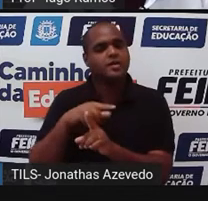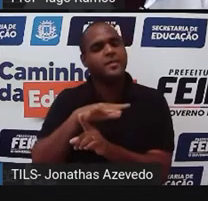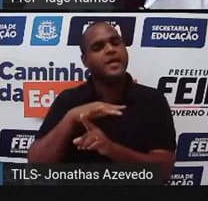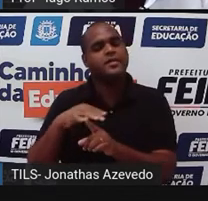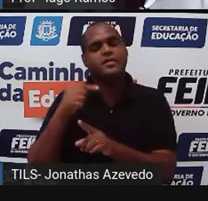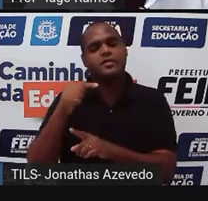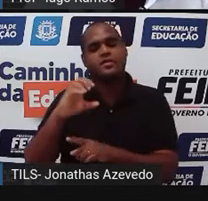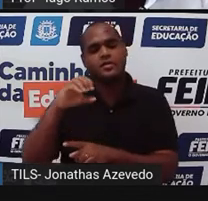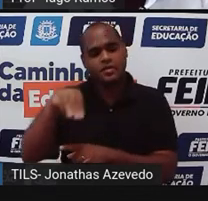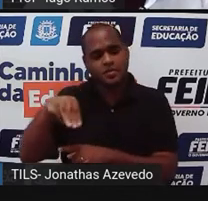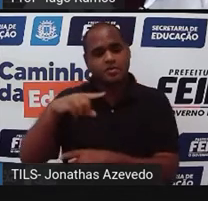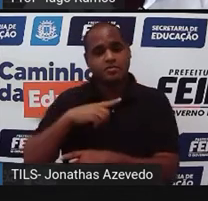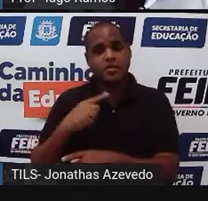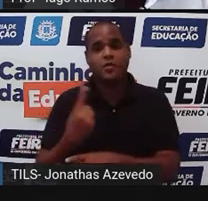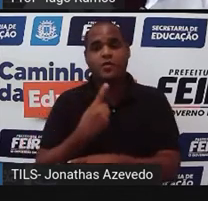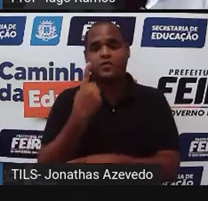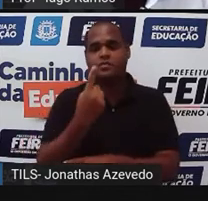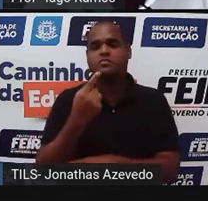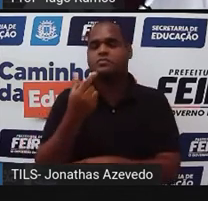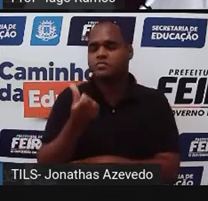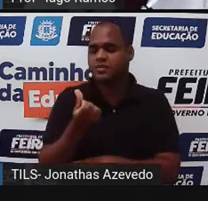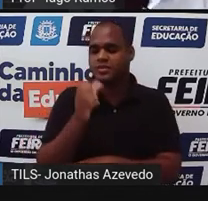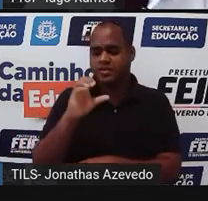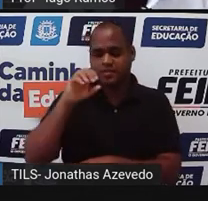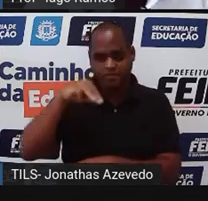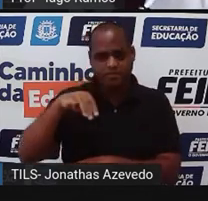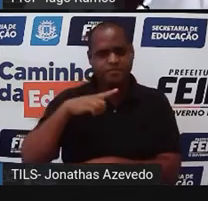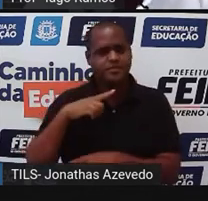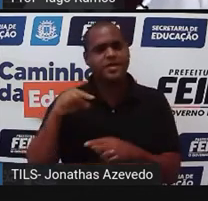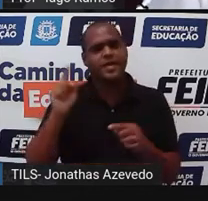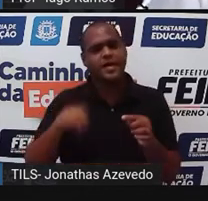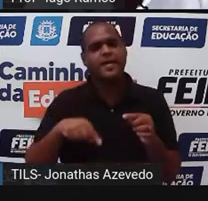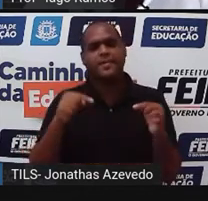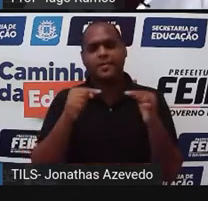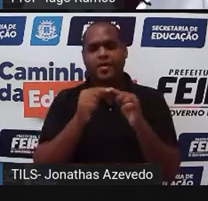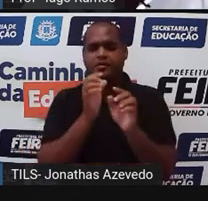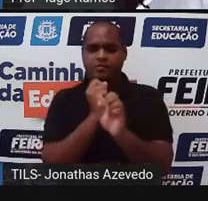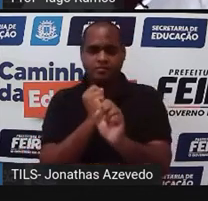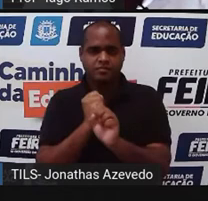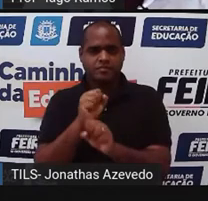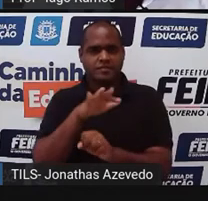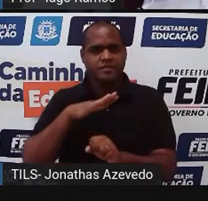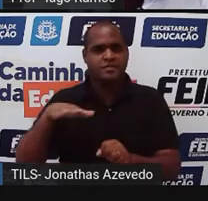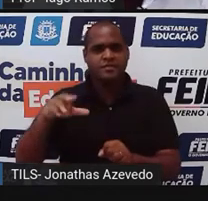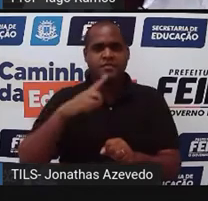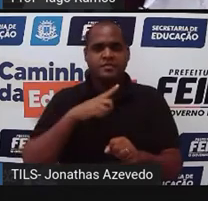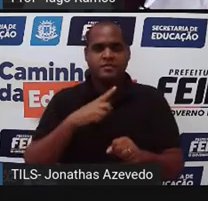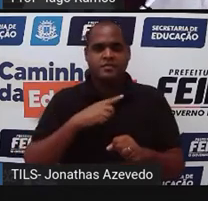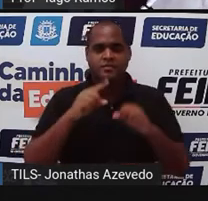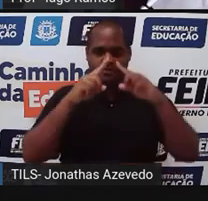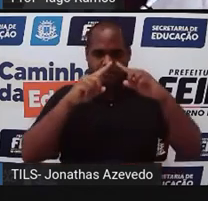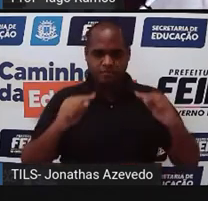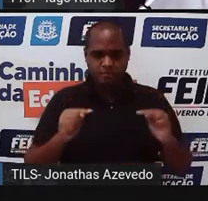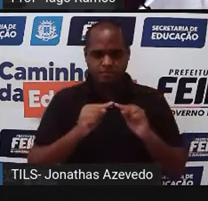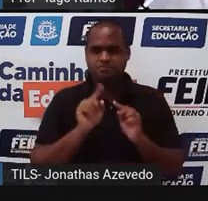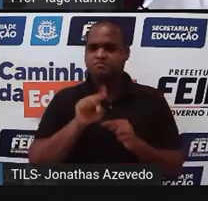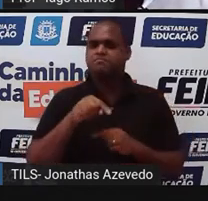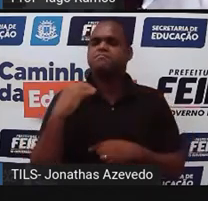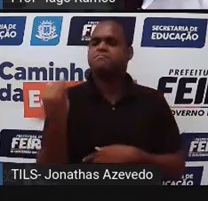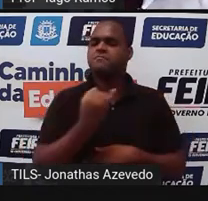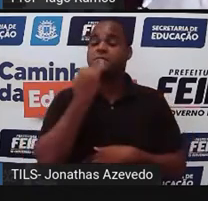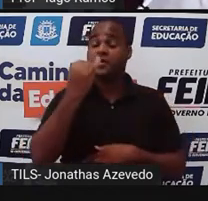7 cm e altura 6 cm Beleza então essa é a forma de calcular a área de triângulos só que aí tem um